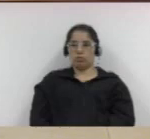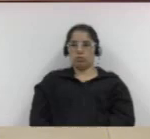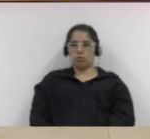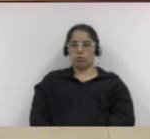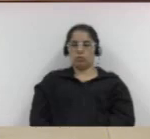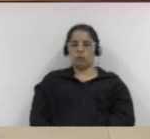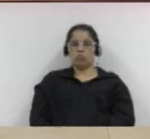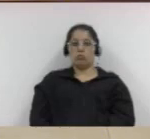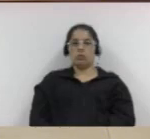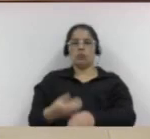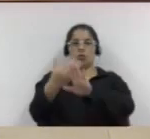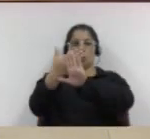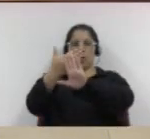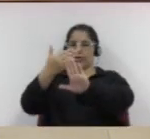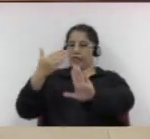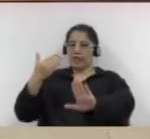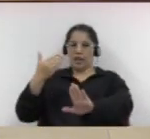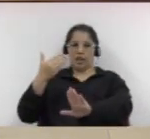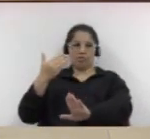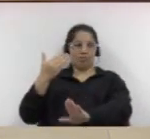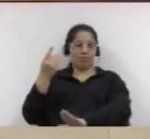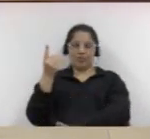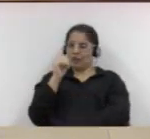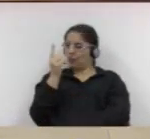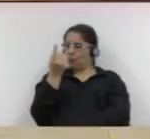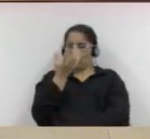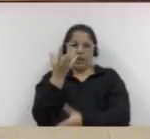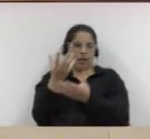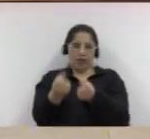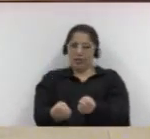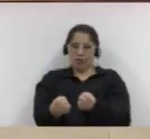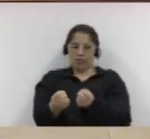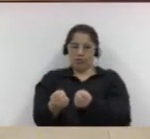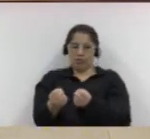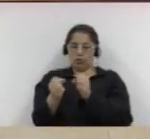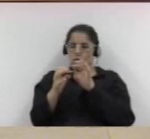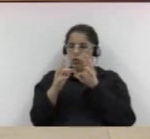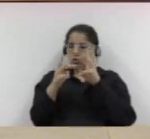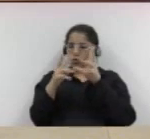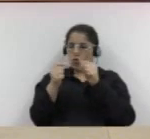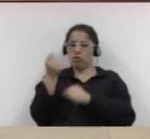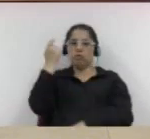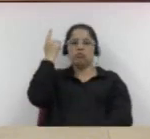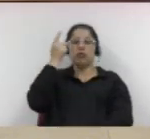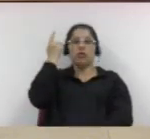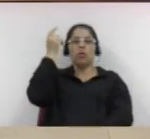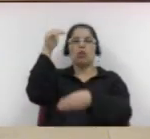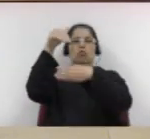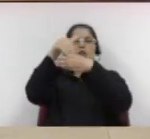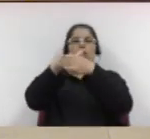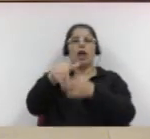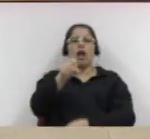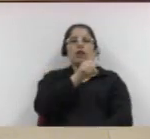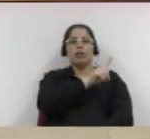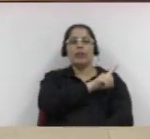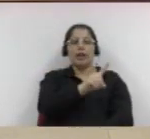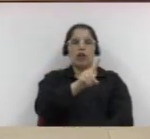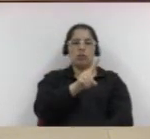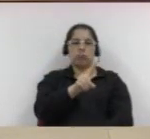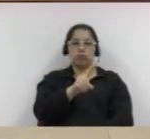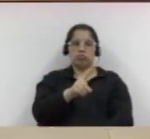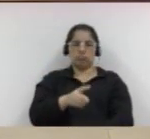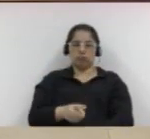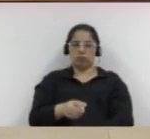O atestado foi rejeitado por todos os vereadores presentes no plenário.